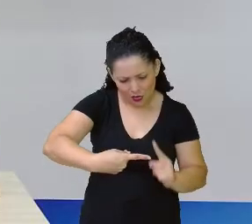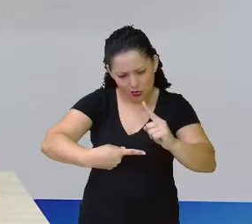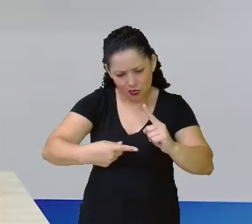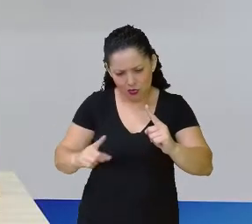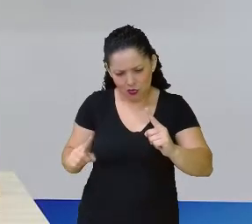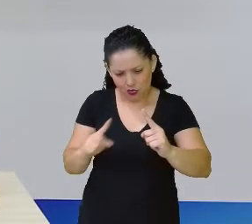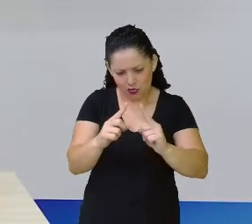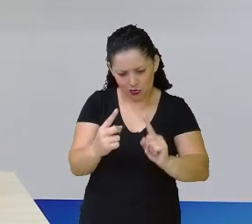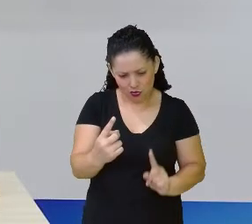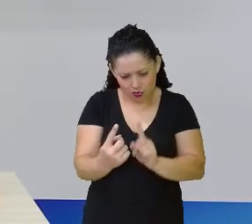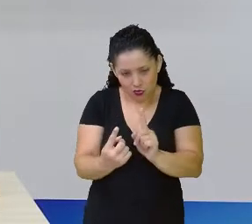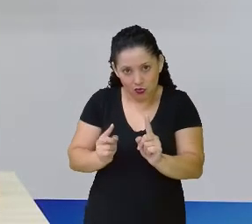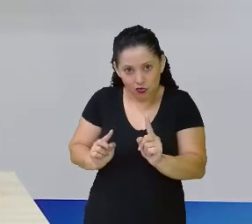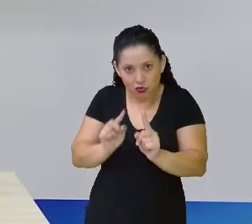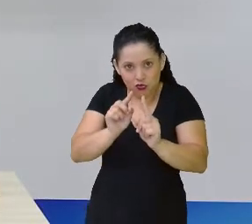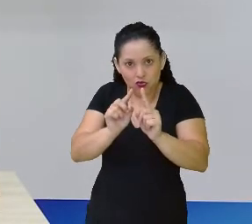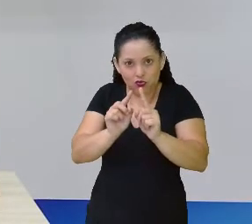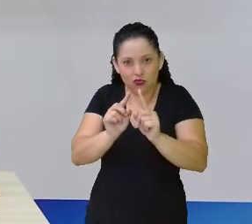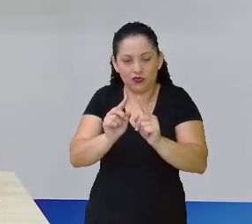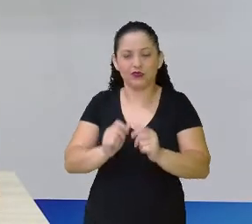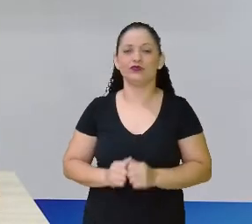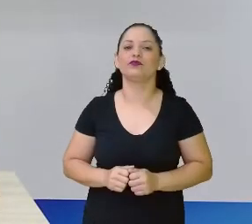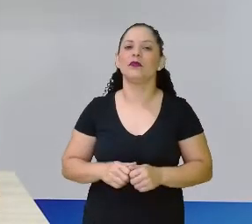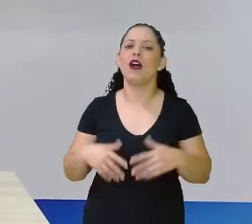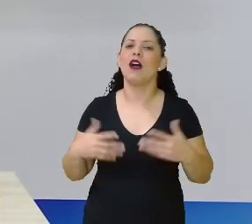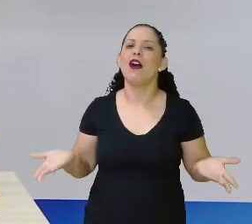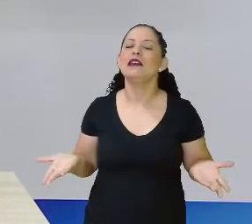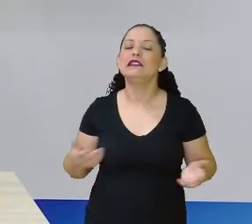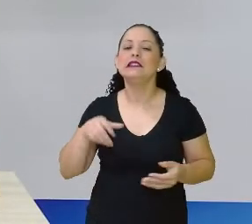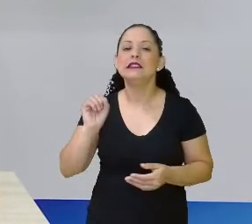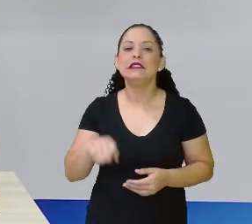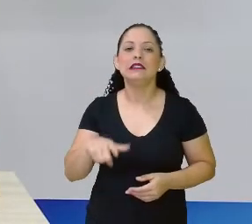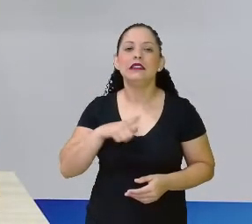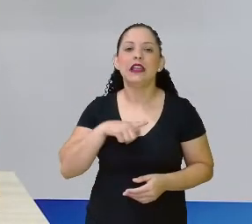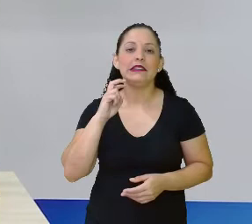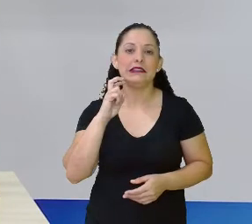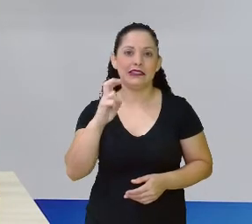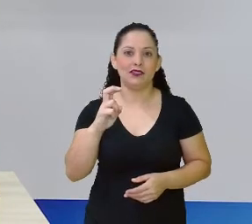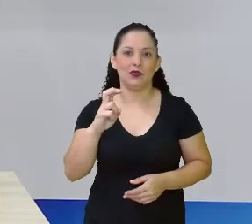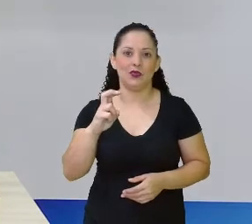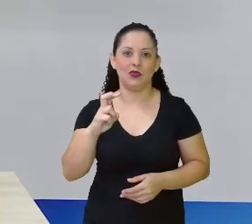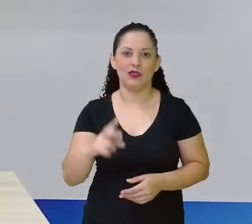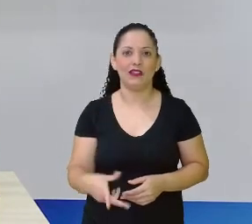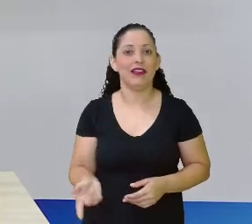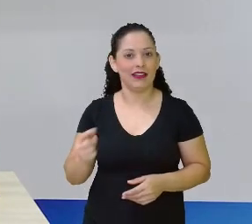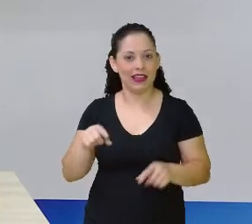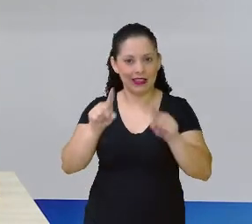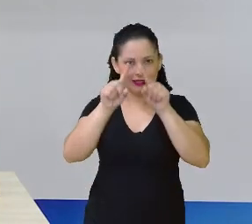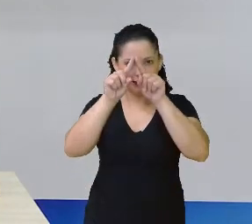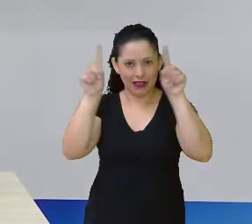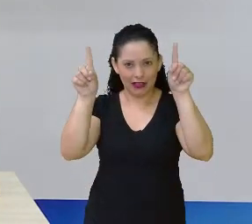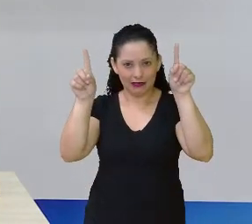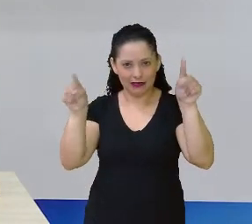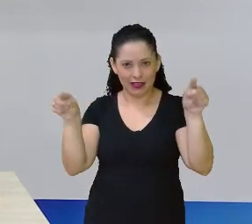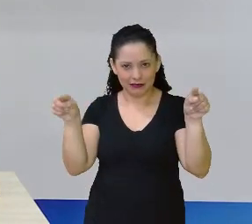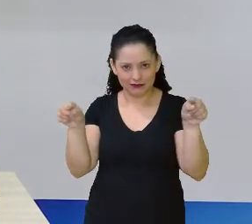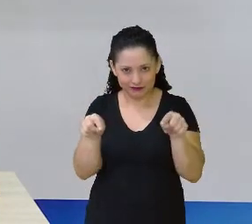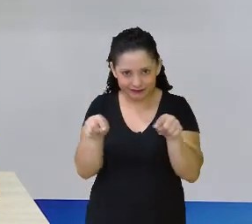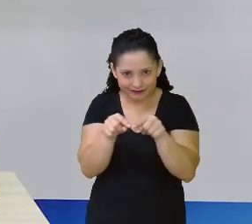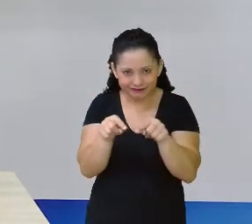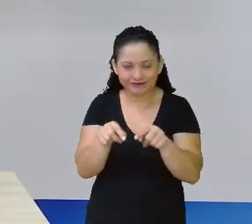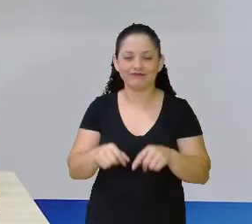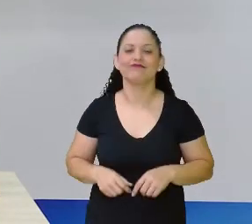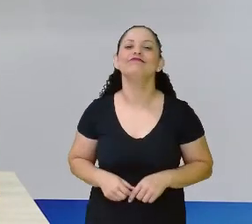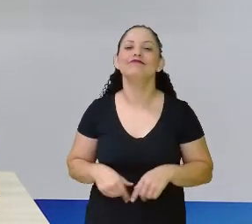eu quisesse fazer uma pirâmide de base pentagonal, eu só precisaria fazer a minha base em forma